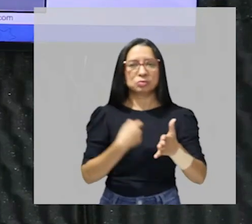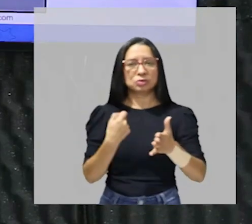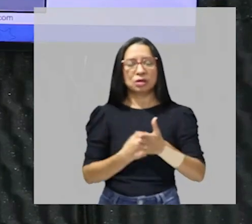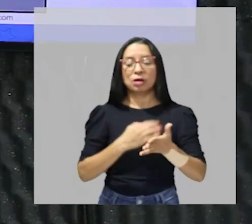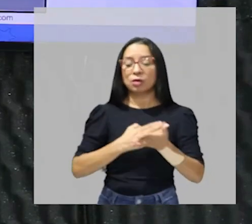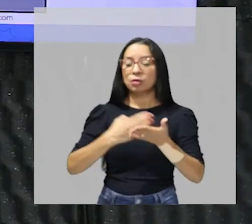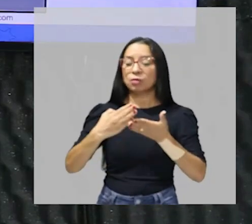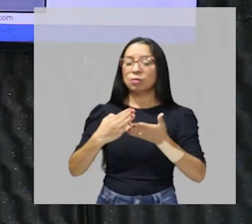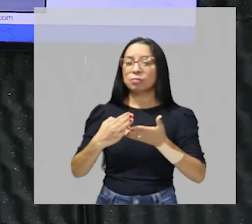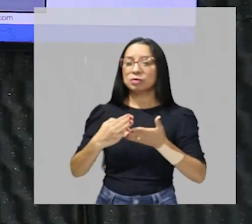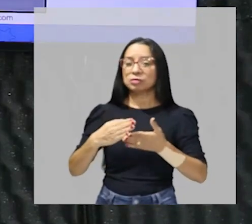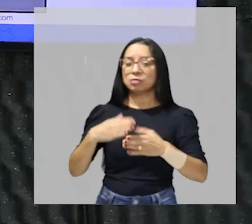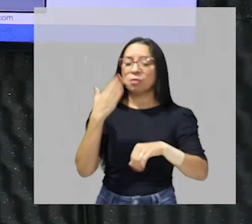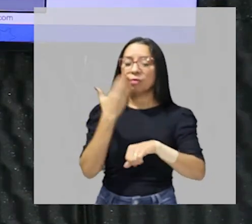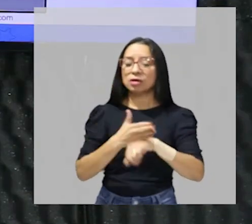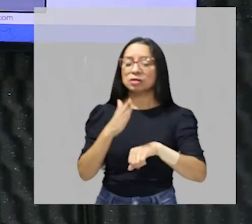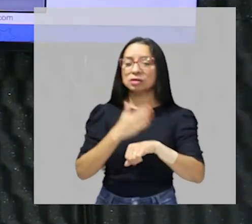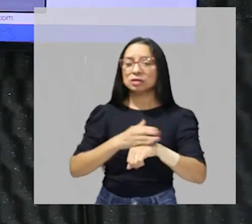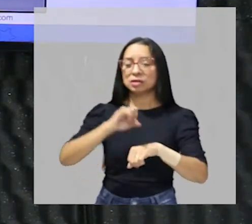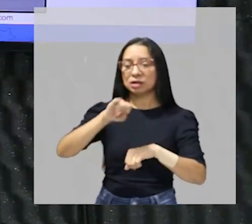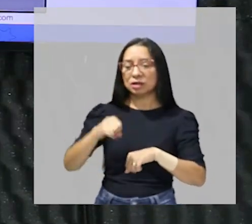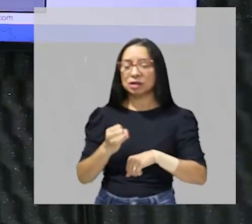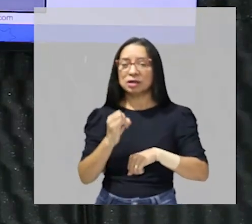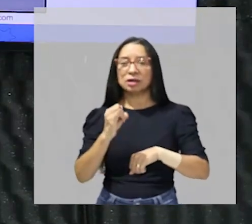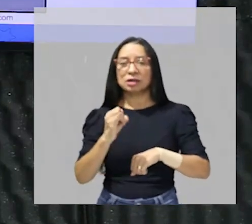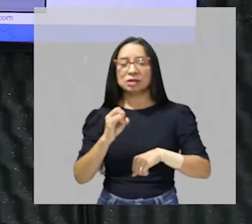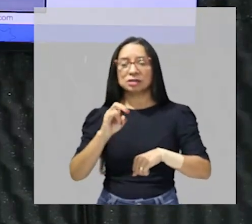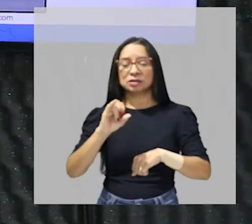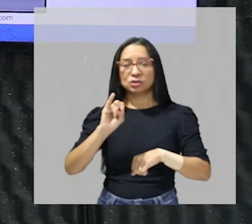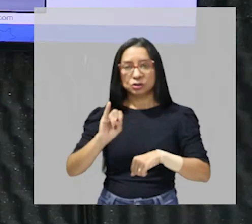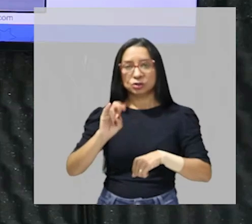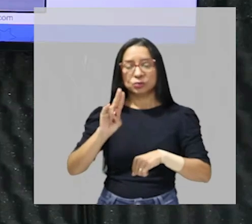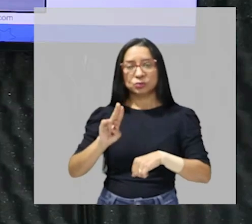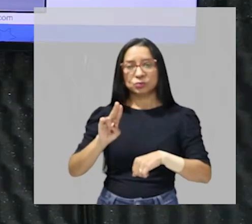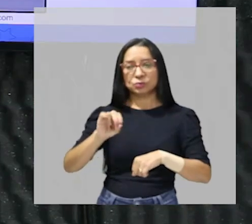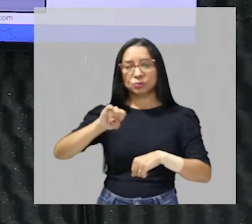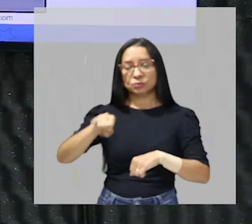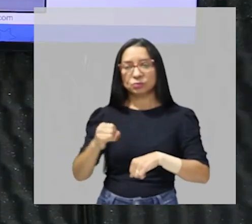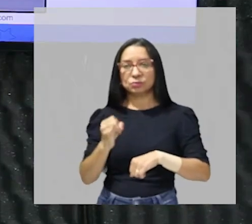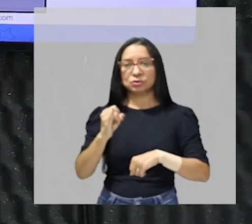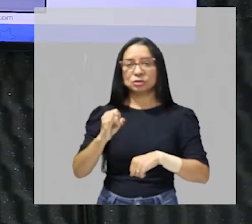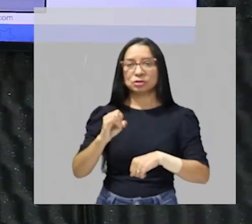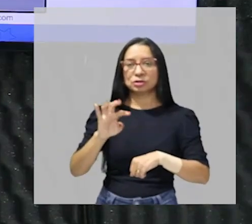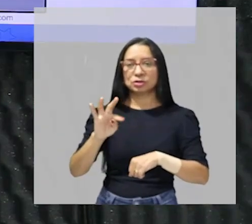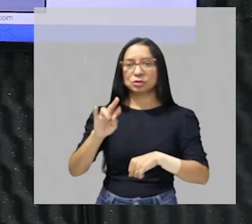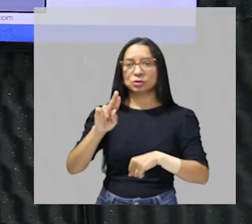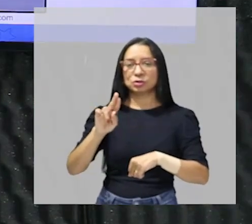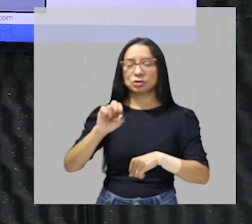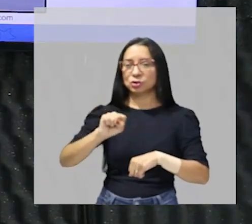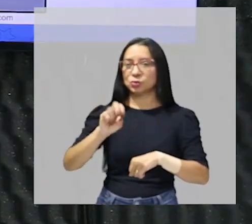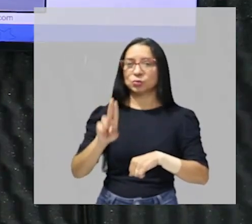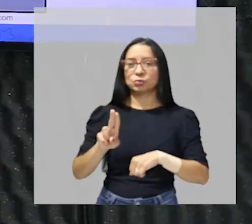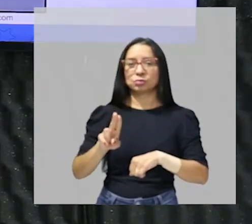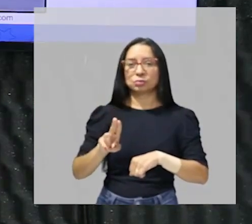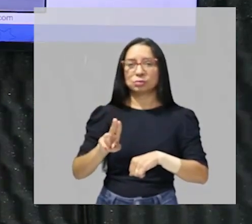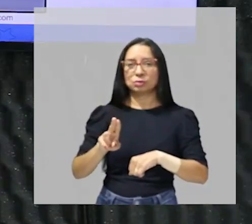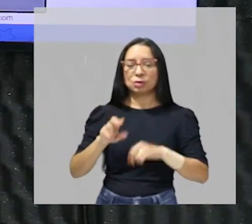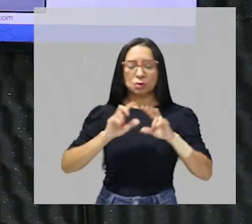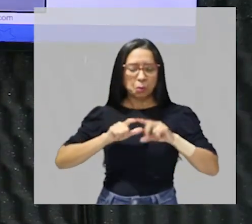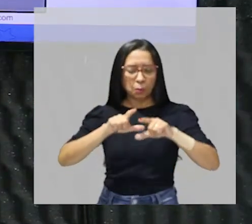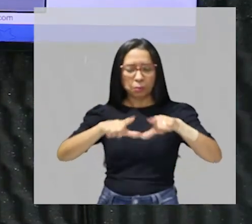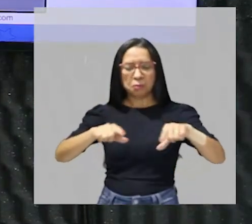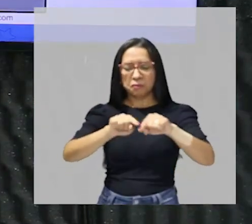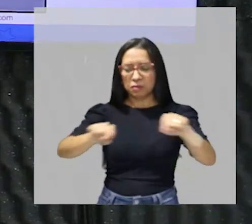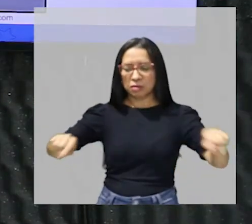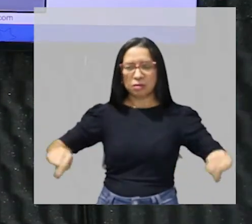Comecei a treinar jiu-jitsu. Até eu entrar no jiu-jitsu, quando eu olhava lá o tatame armado, para mim aquilo ali não tinha nada de